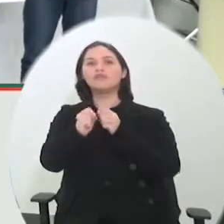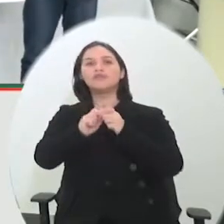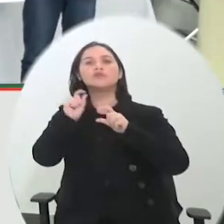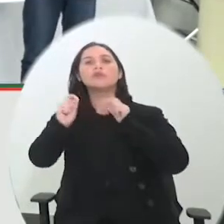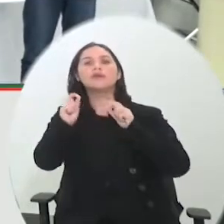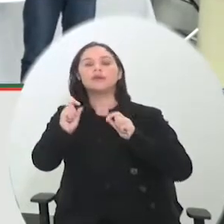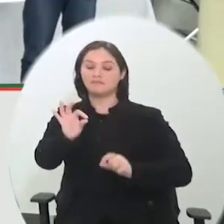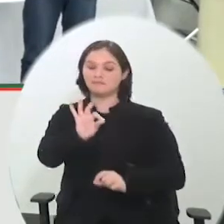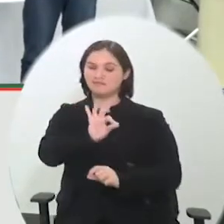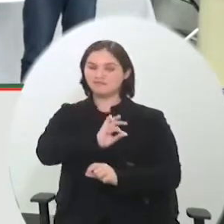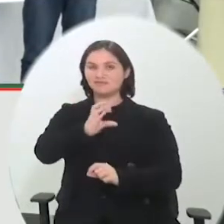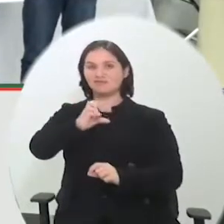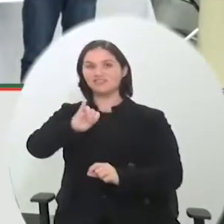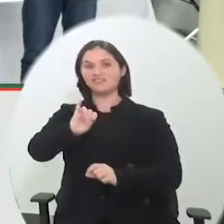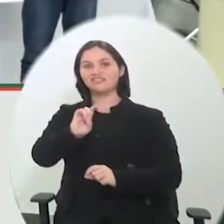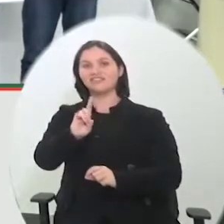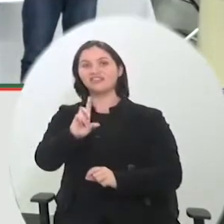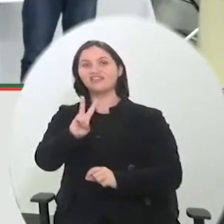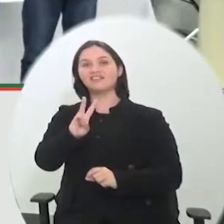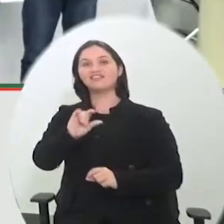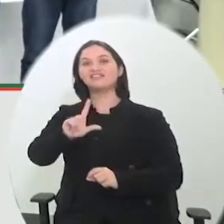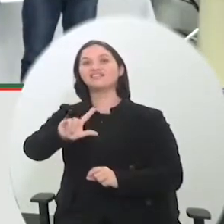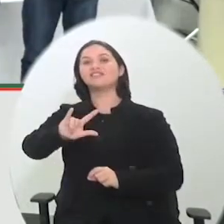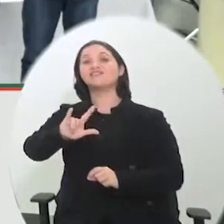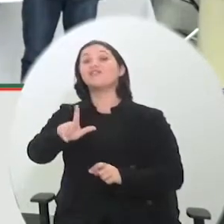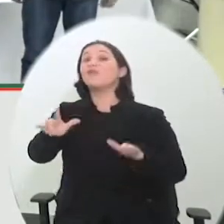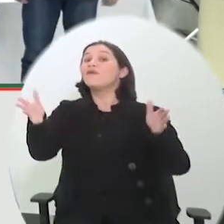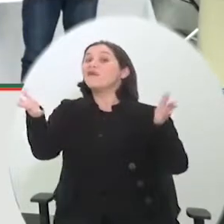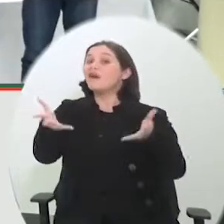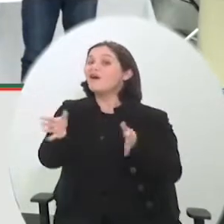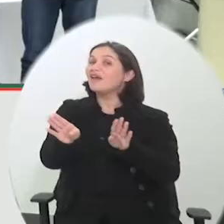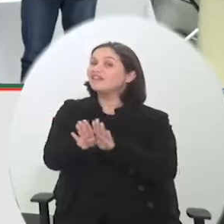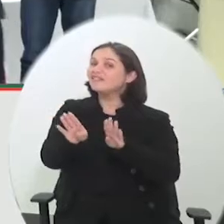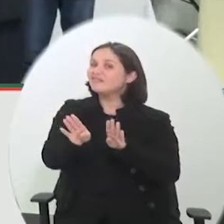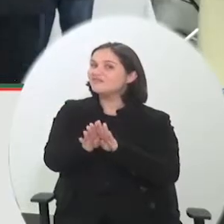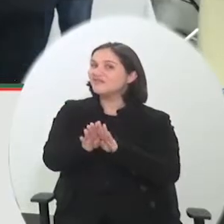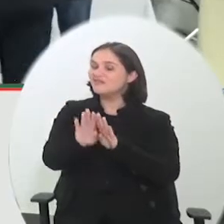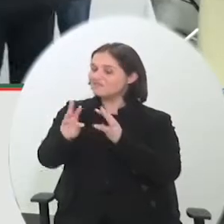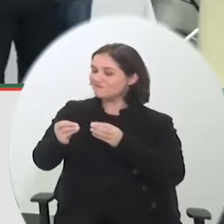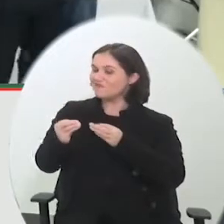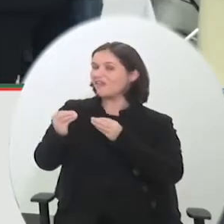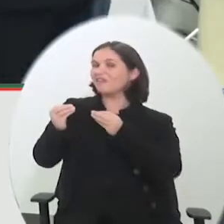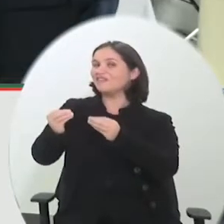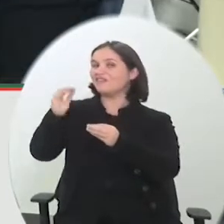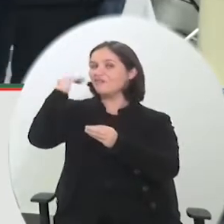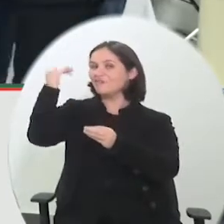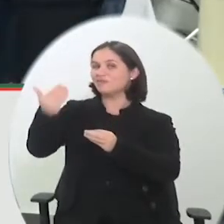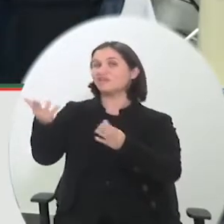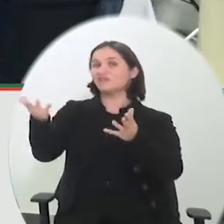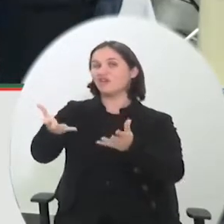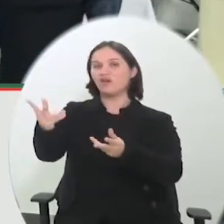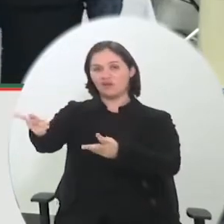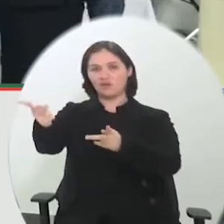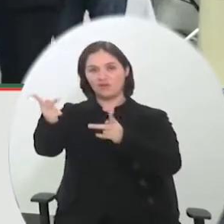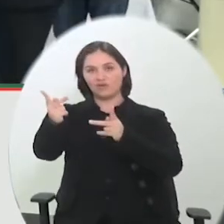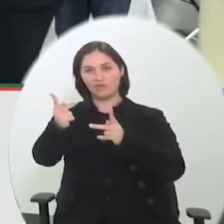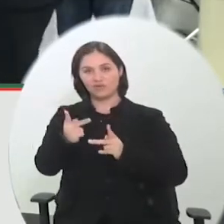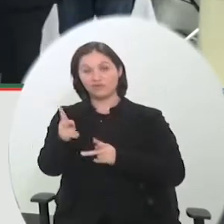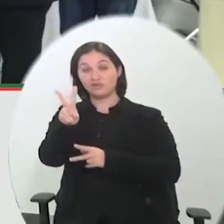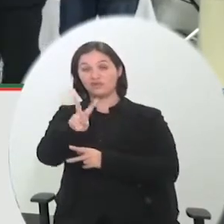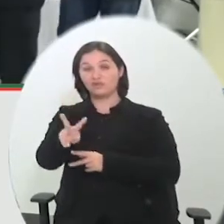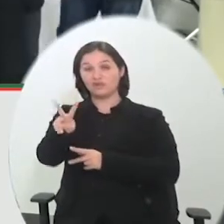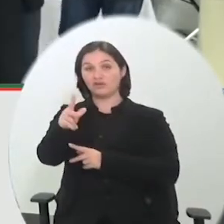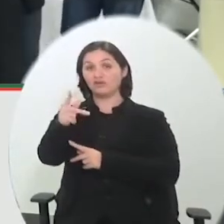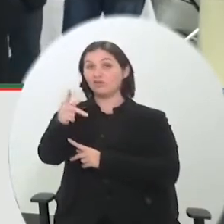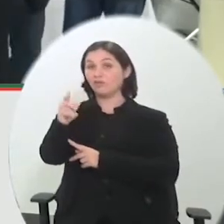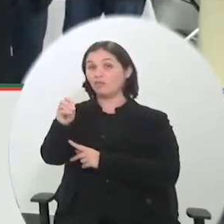a oportunidade para entregar uma honraria ao comando da instituição. Convido o vereador Aldinei Potelec para, em nome